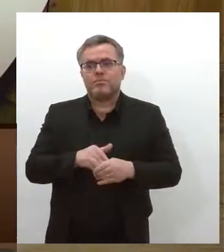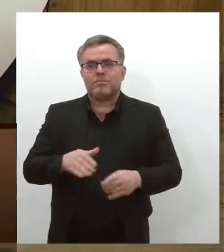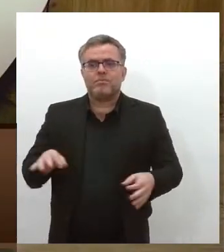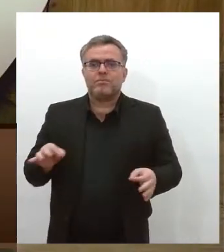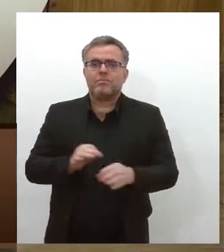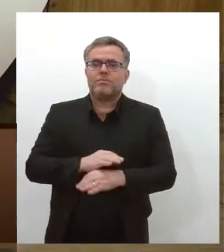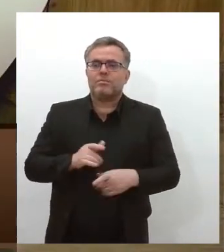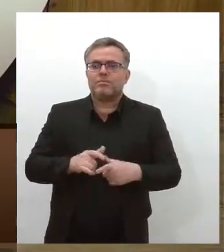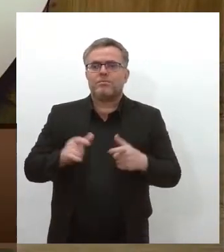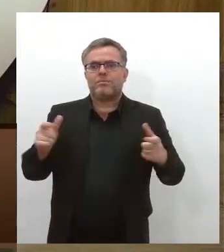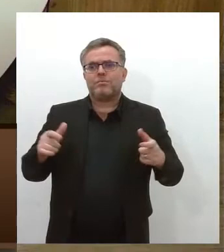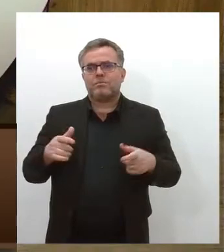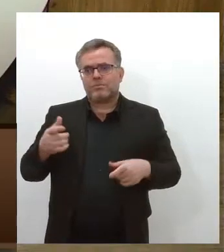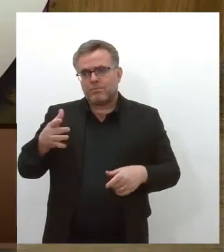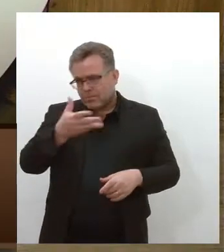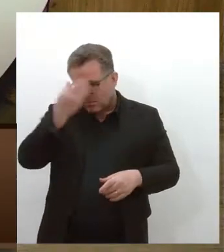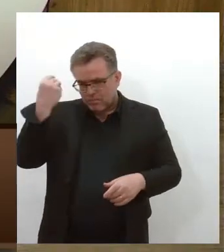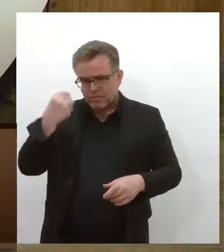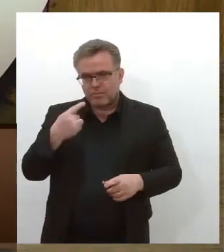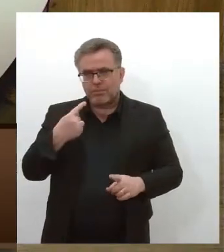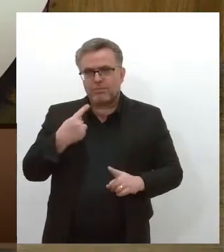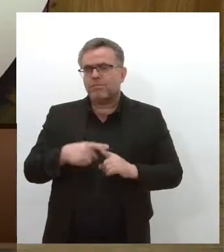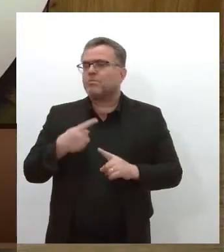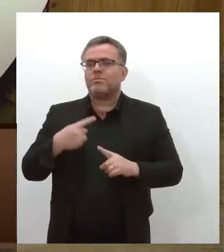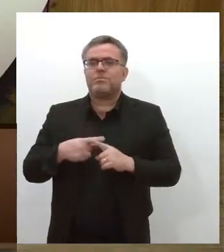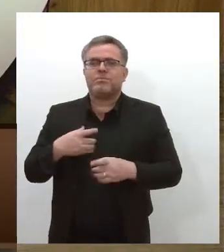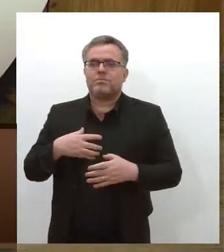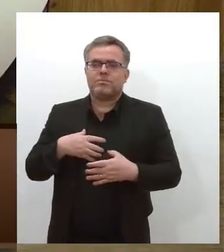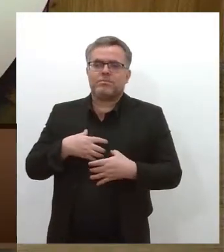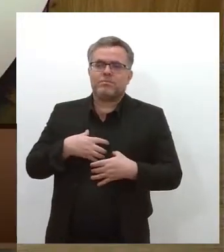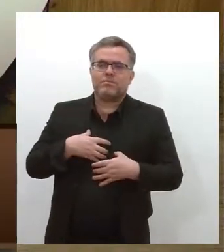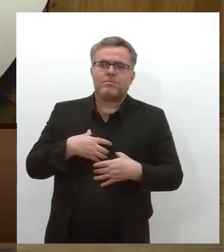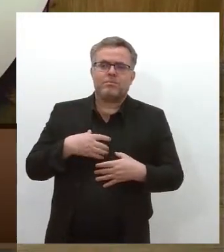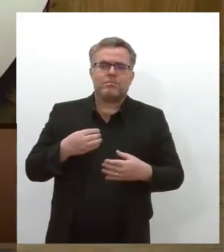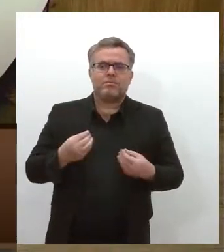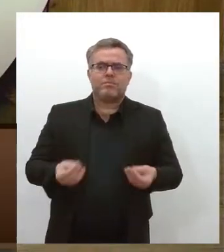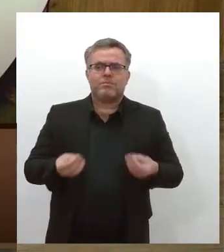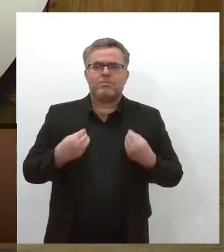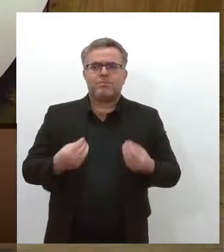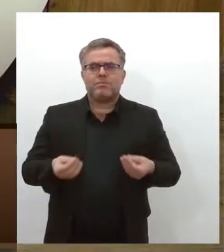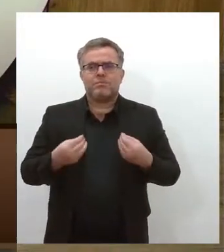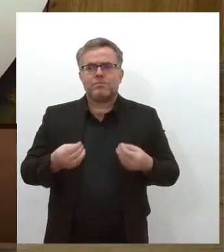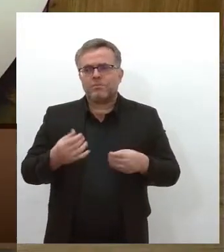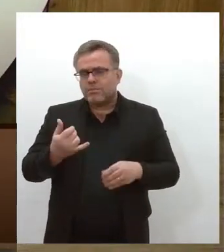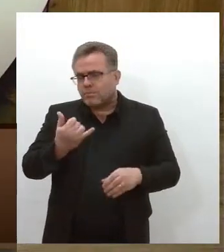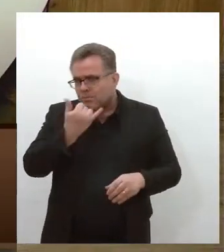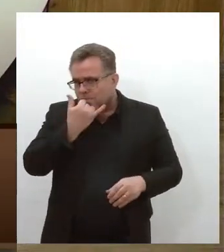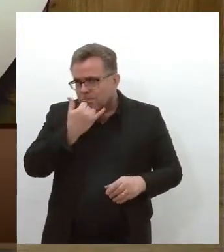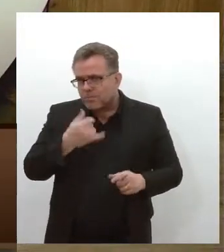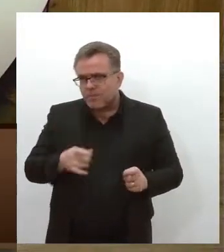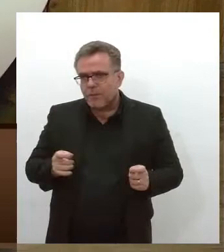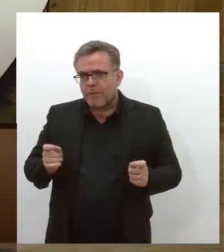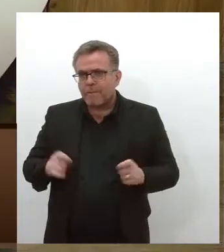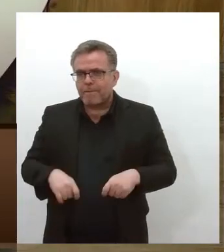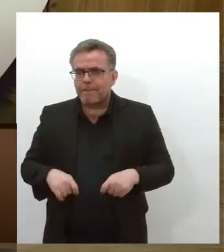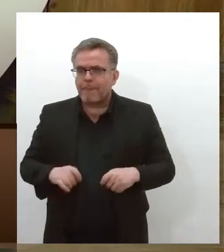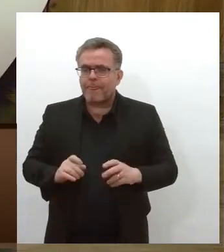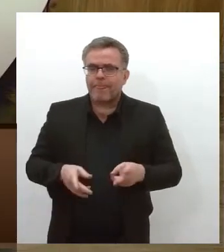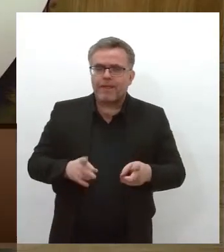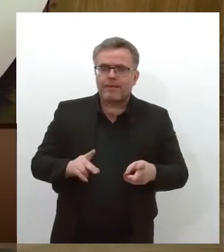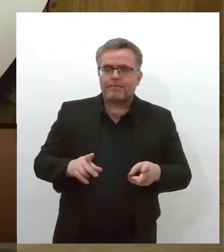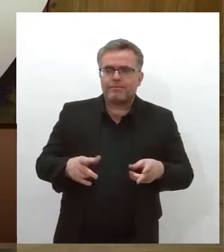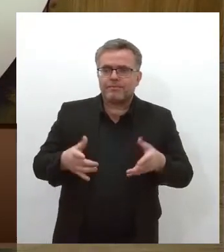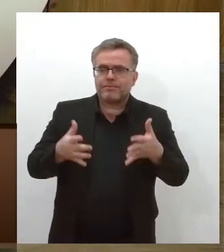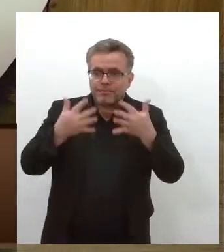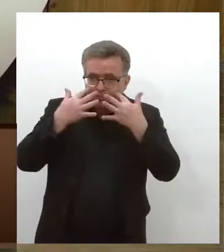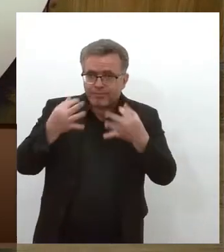nem lembra. Por que esse sentimento a gente tem ainda, infelizmente, de não dar tanto crédito a quem a gente